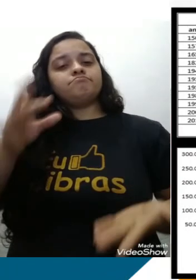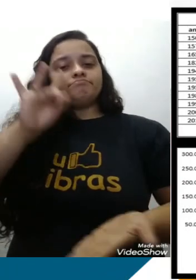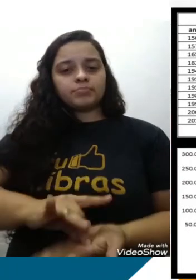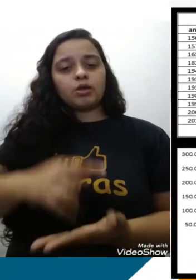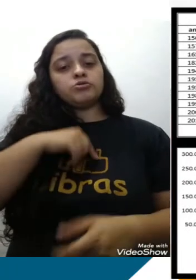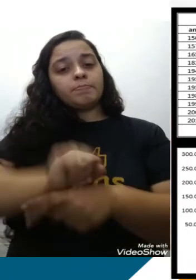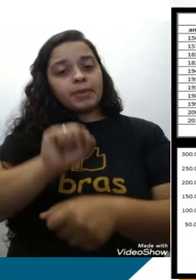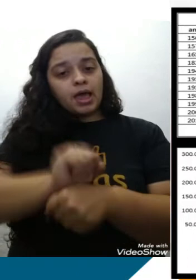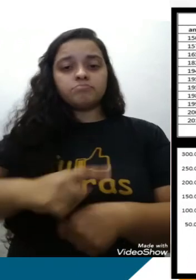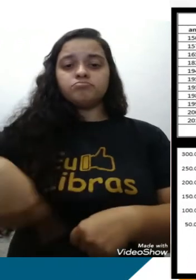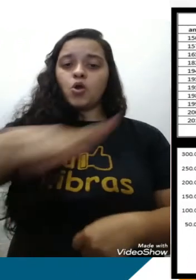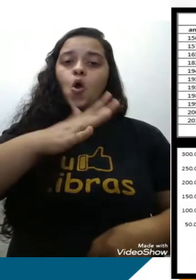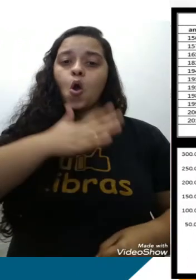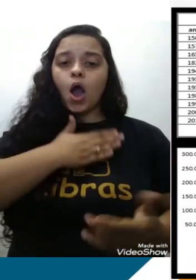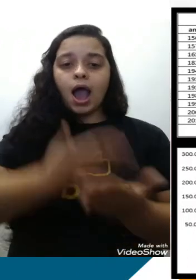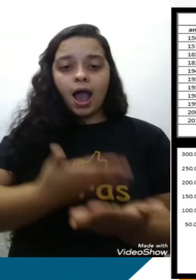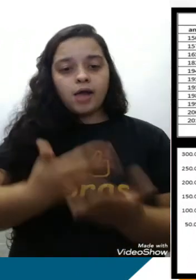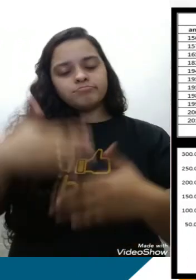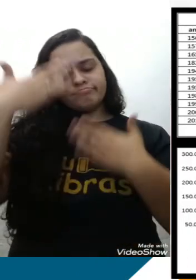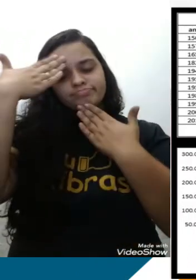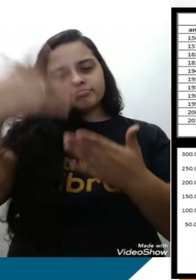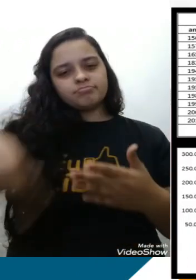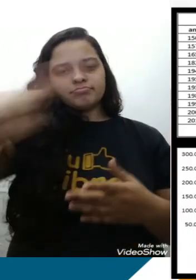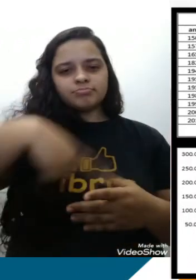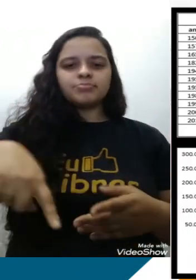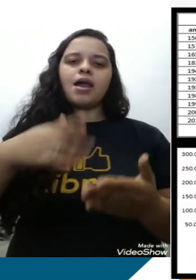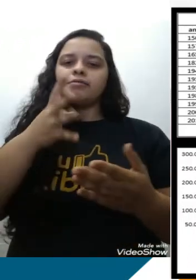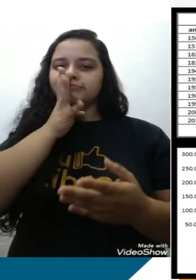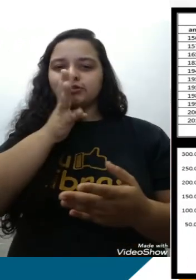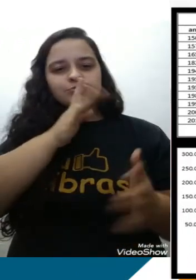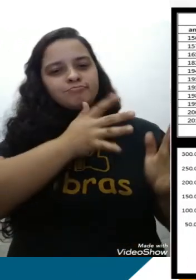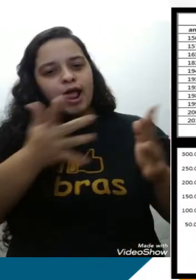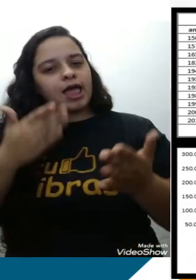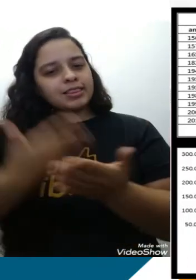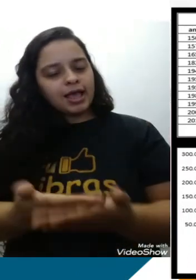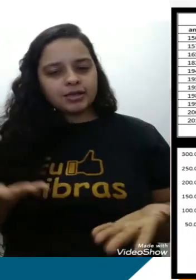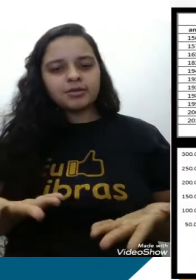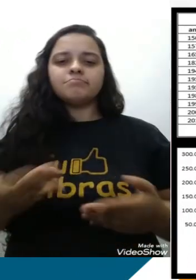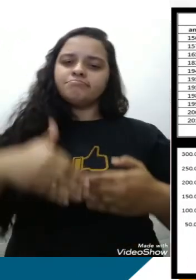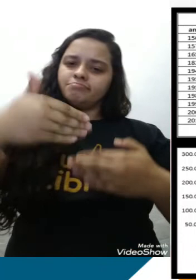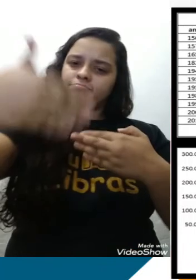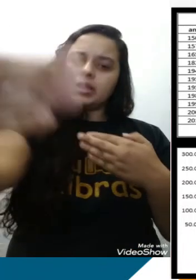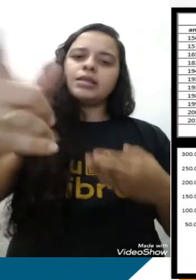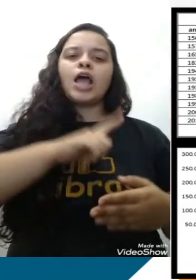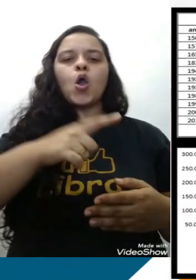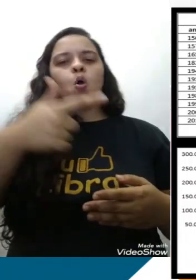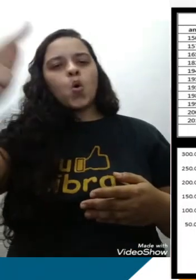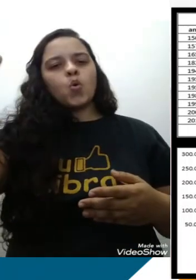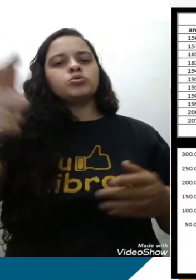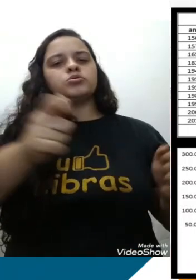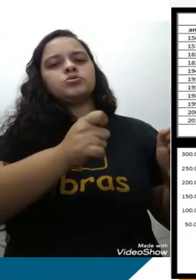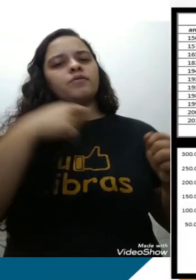presente. Bom, espero que a aula tenha ajudado. Muito obrigada por acompanharem o vídeo até aqui, e mais pra frente a gente vai ter